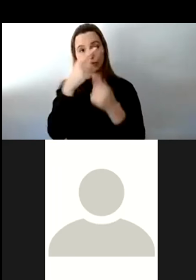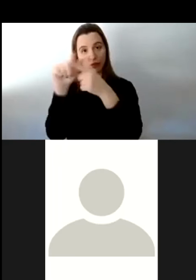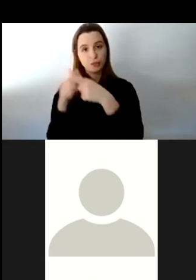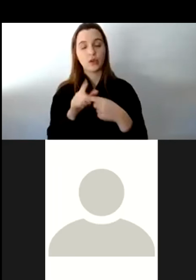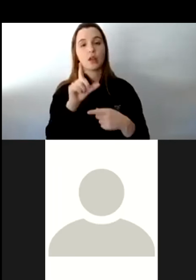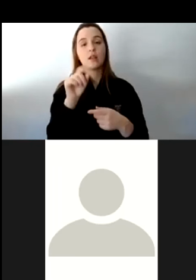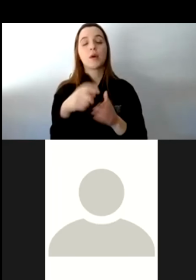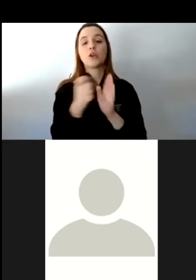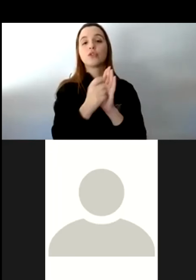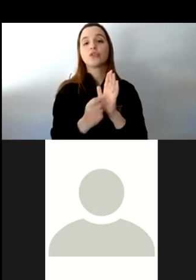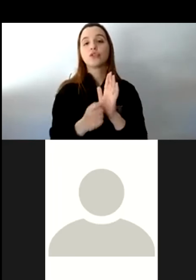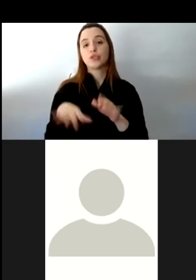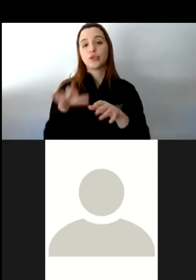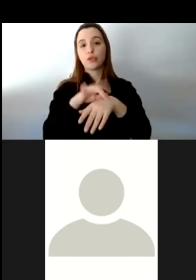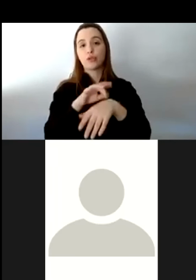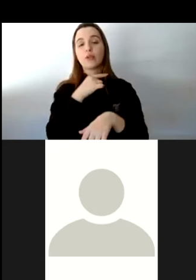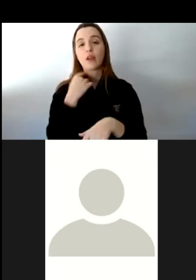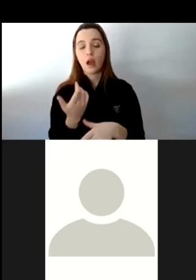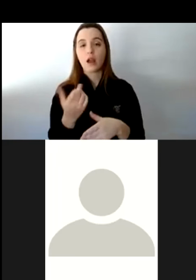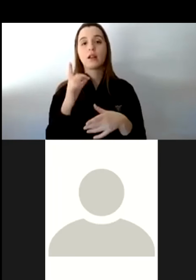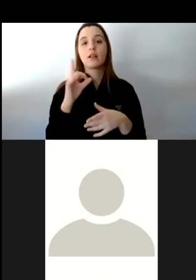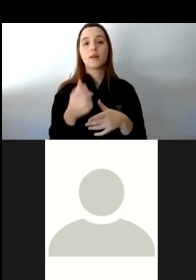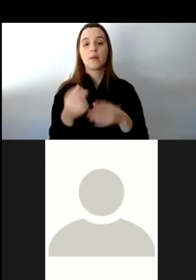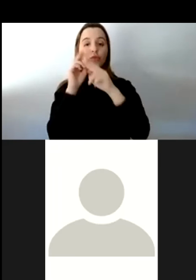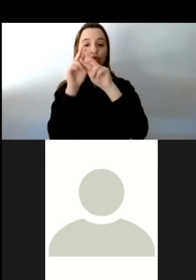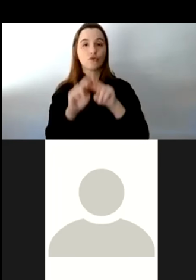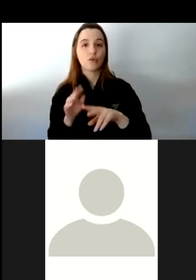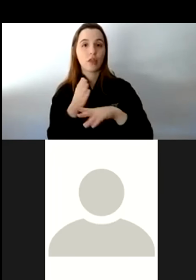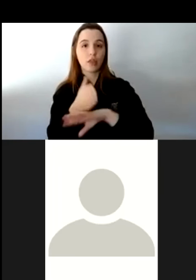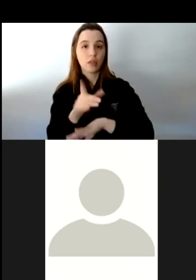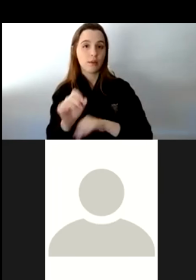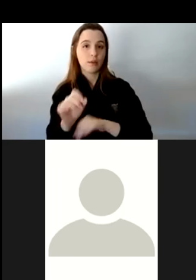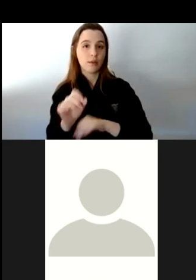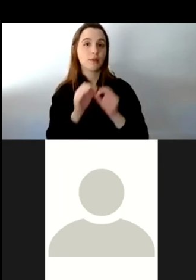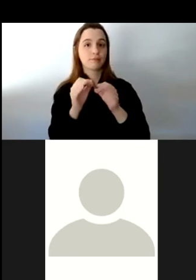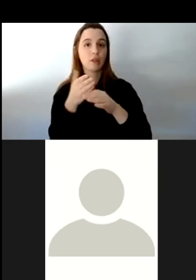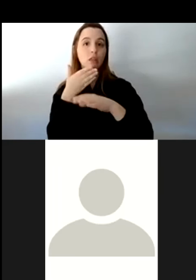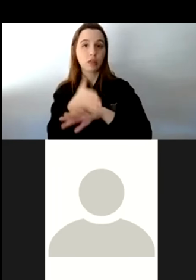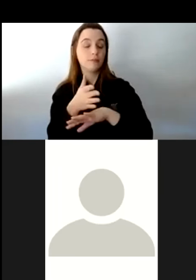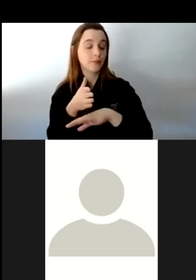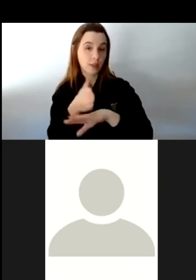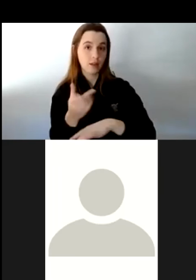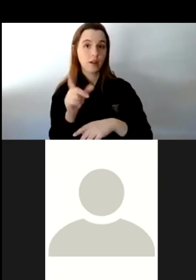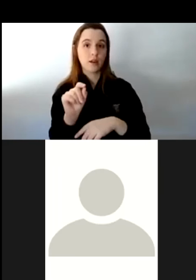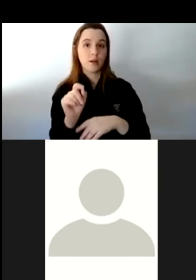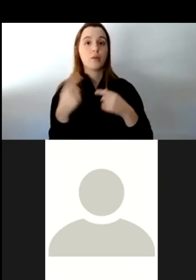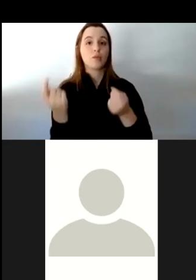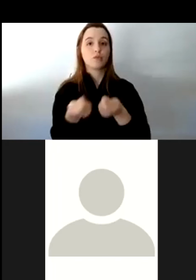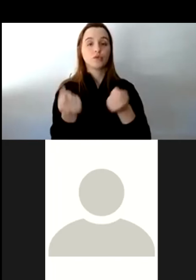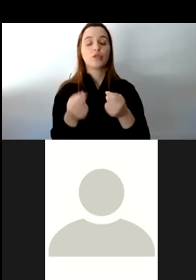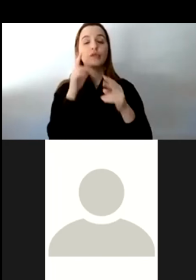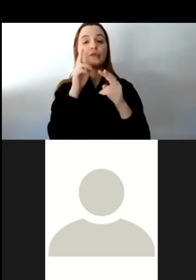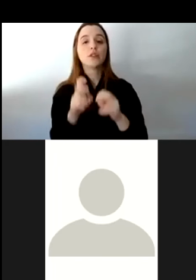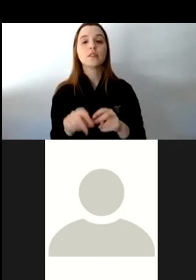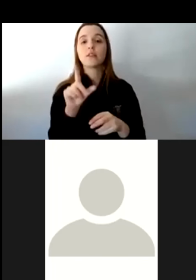Nacional de Doenças Raras, o acesso a diagnóstico e terapêuticas, a promoção da investigação a nível nacional